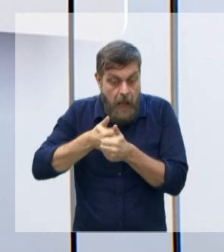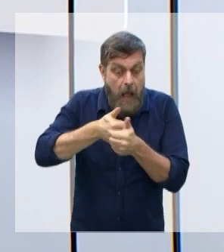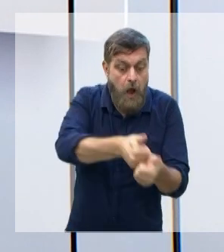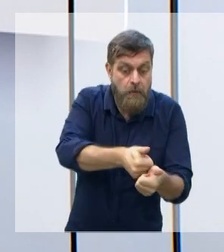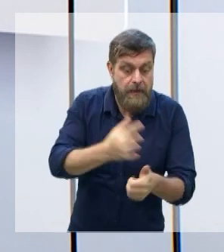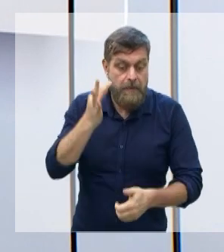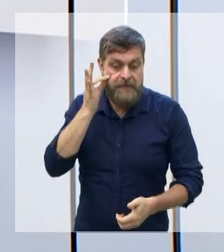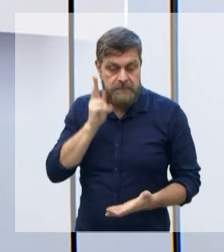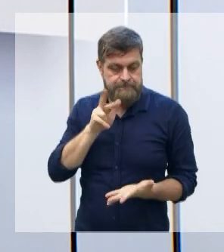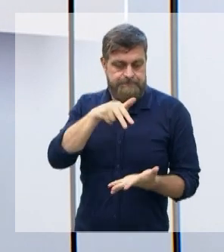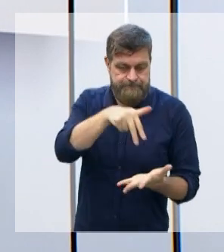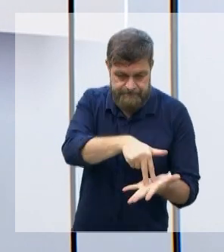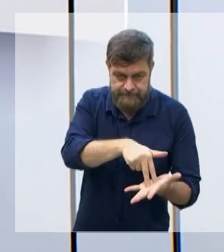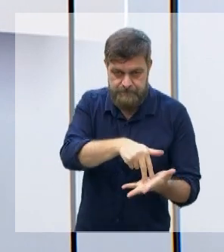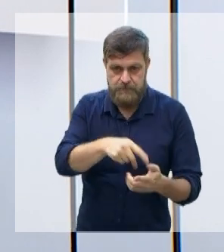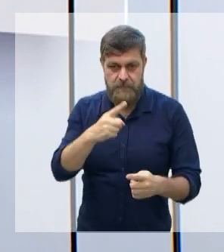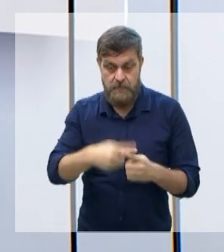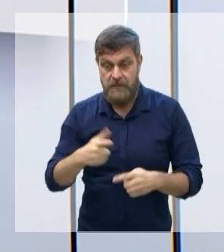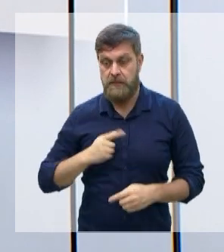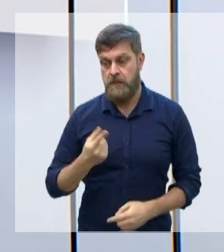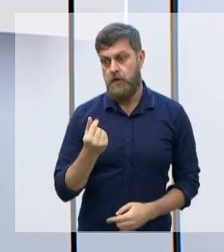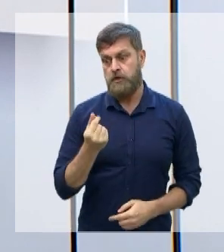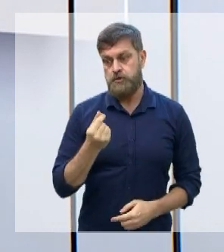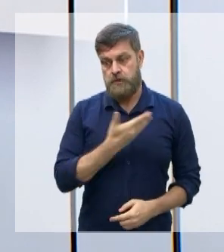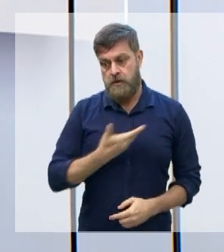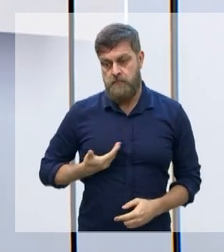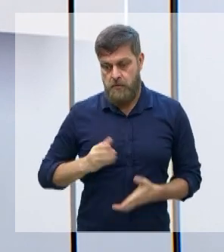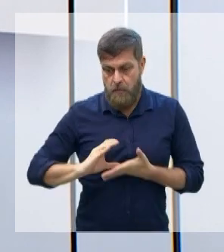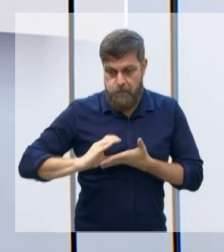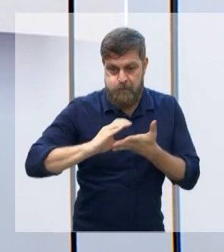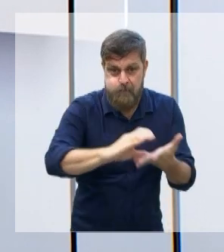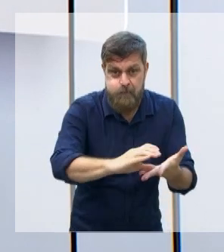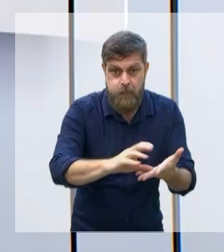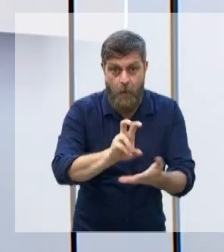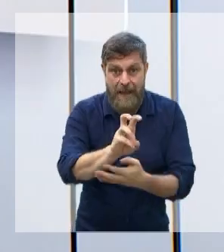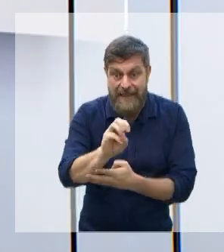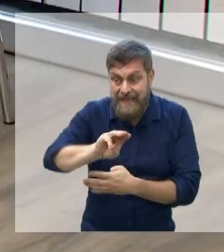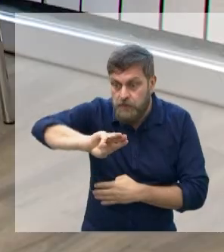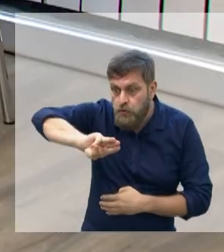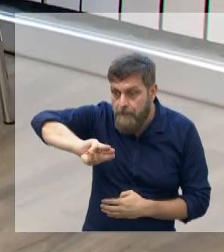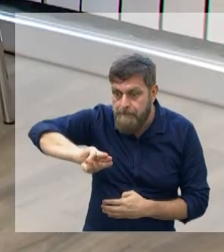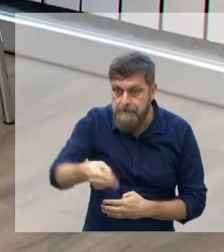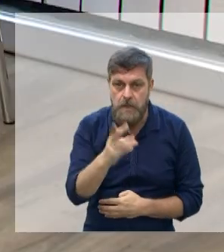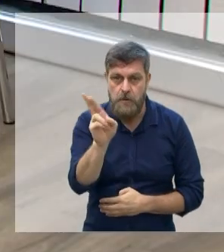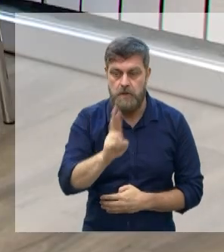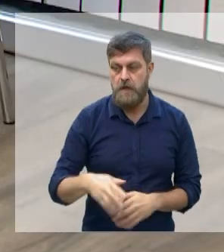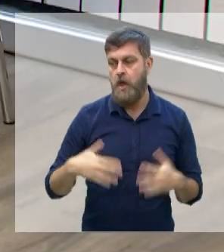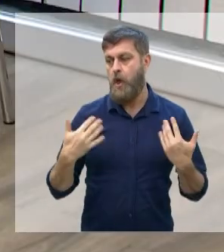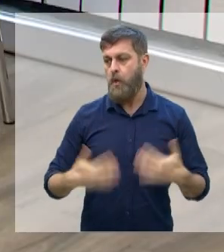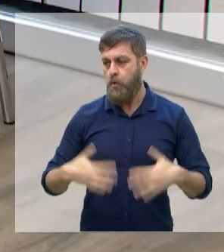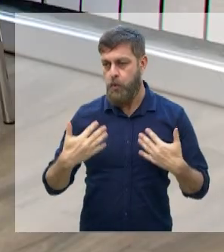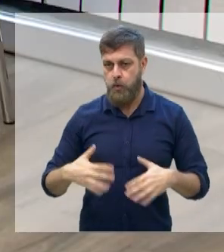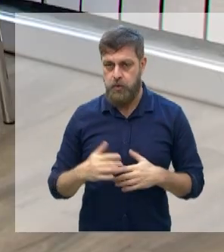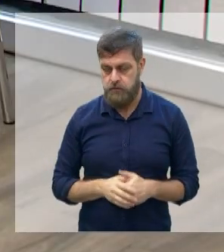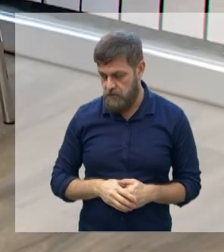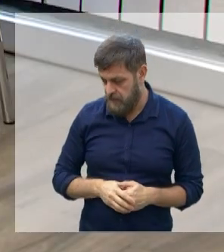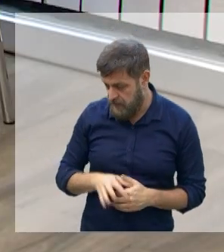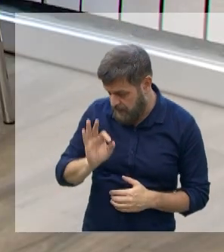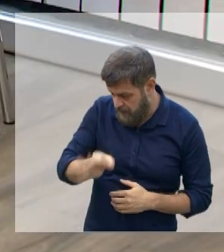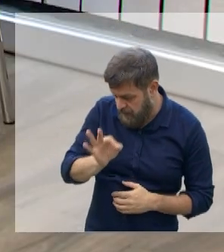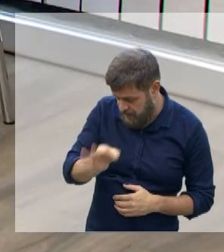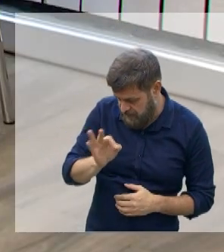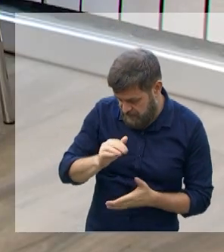brt até por conta do montante envolvido porque é meio bilhão de reais me responde o time corrigir senão por esse